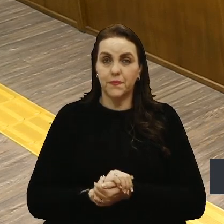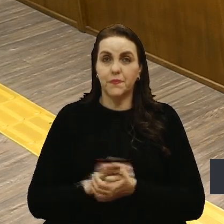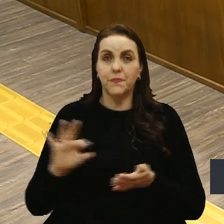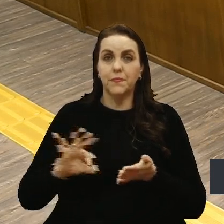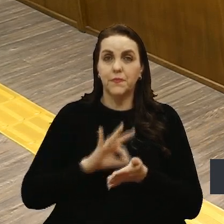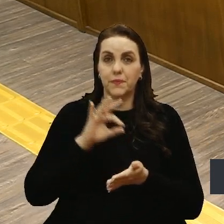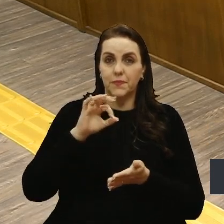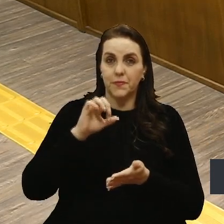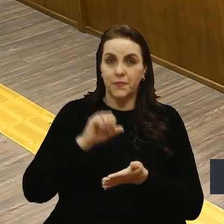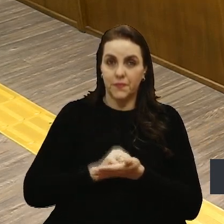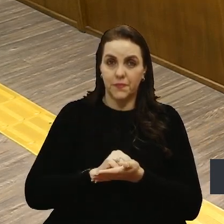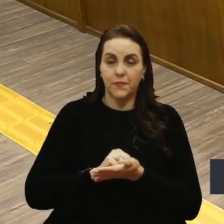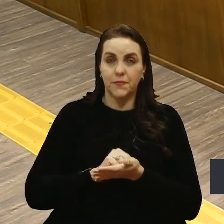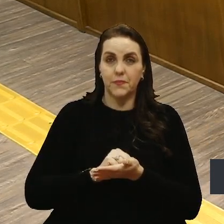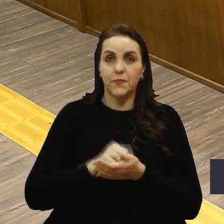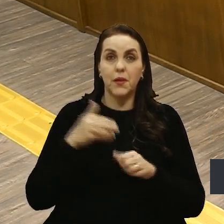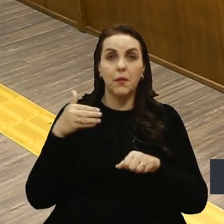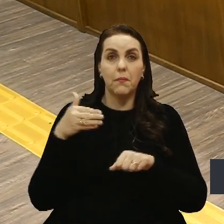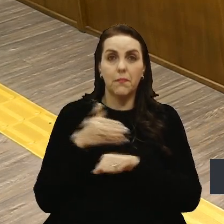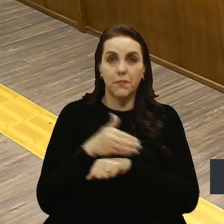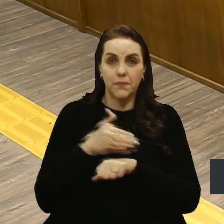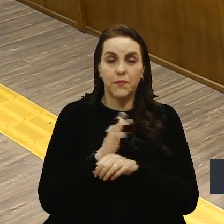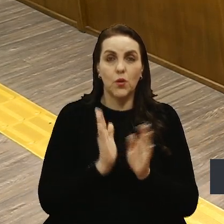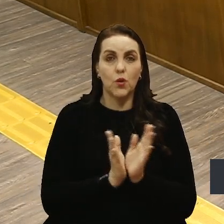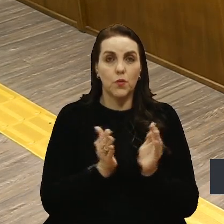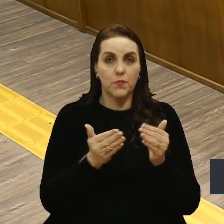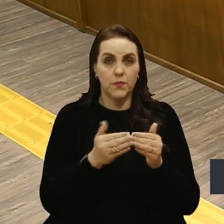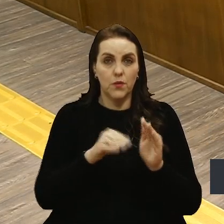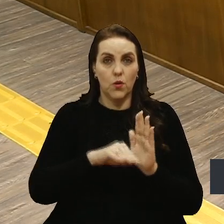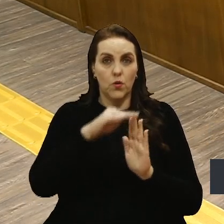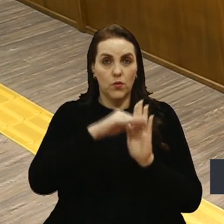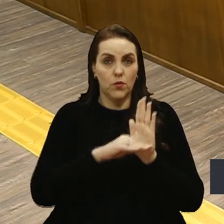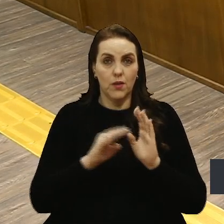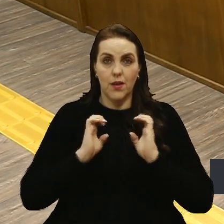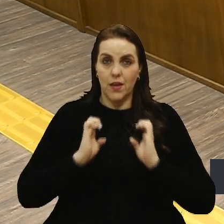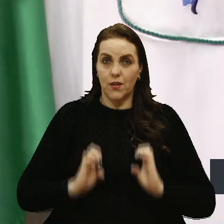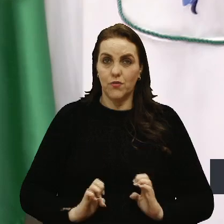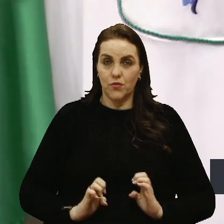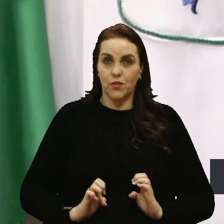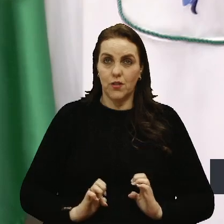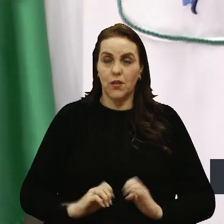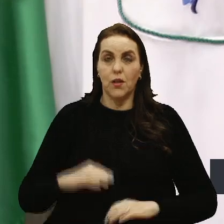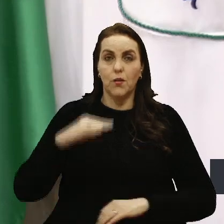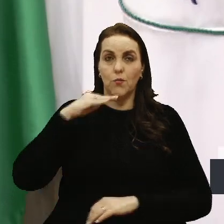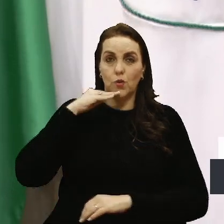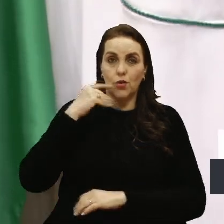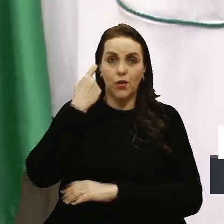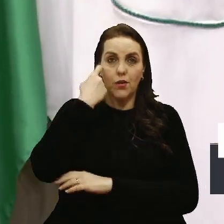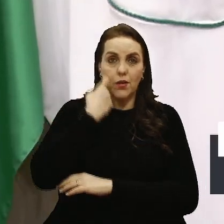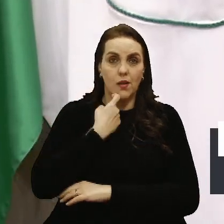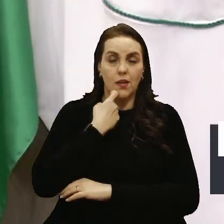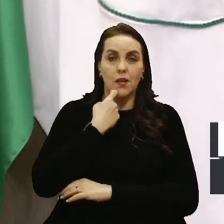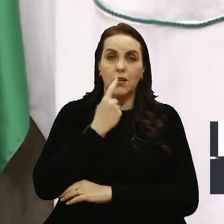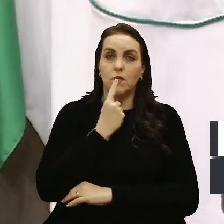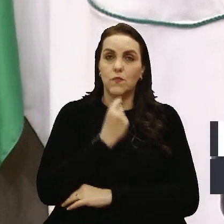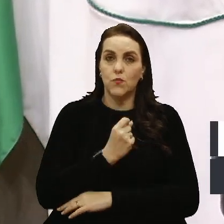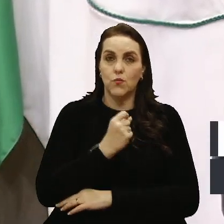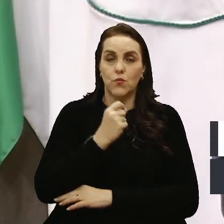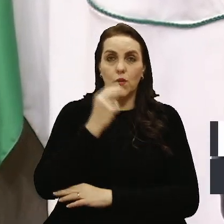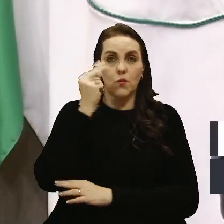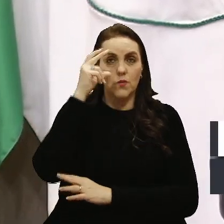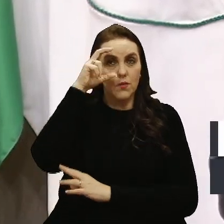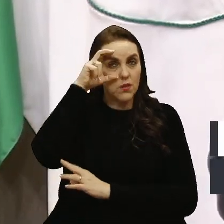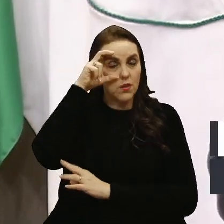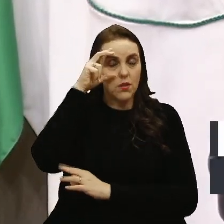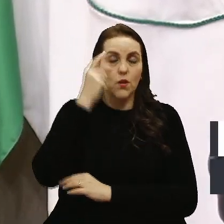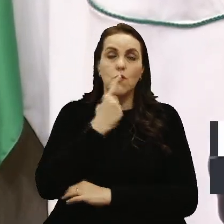inscritos para a comissão do Código de Ética: Bortola, Caleb, João, Sandra, Rose e